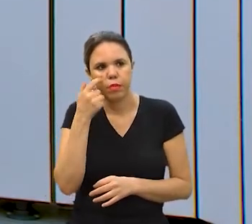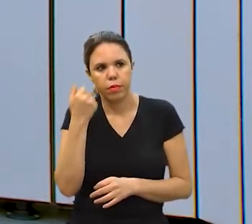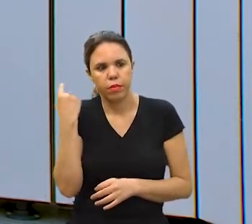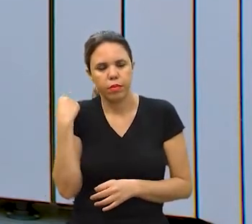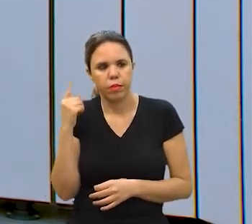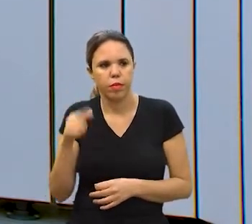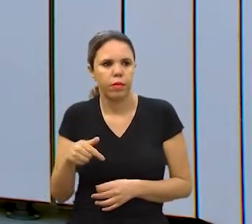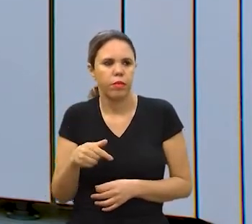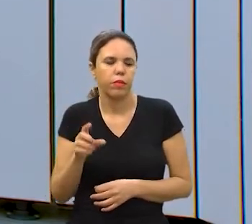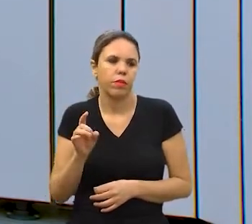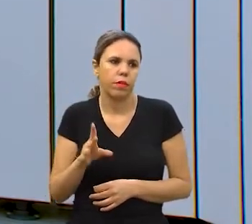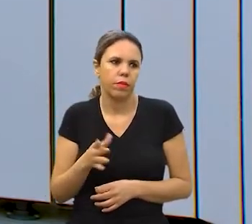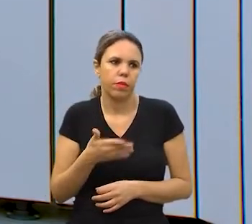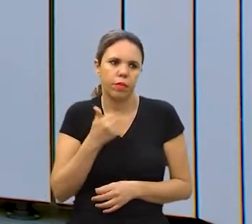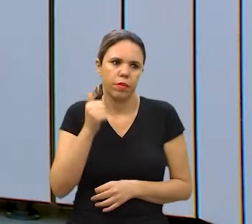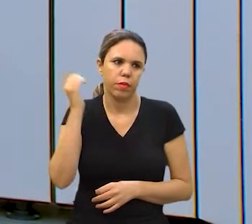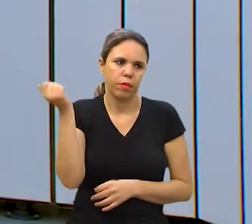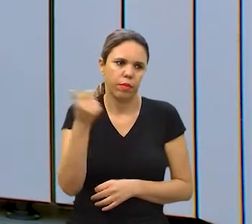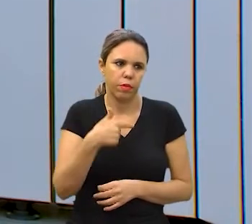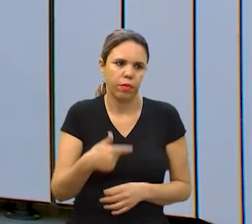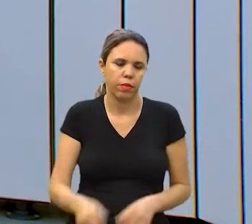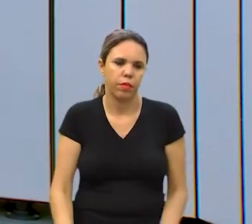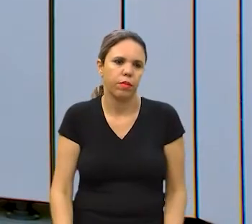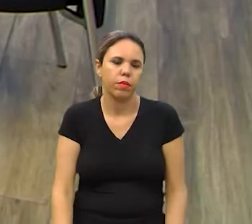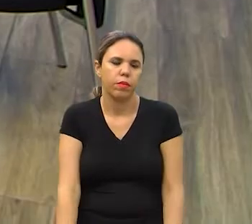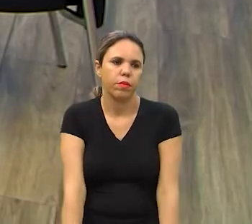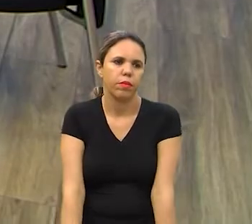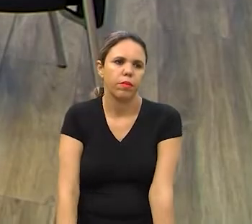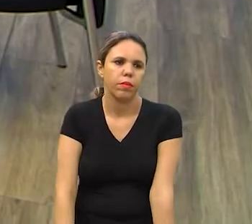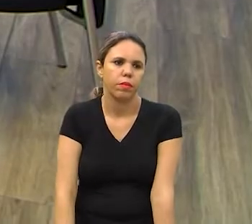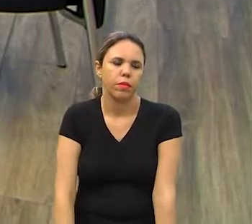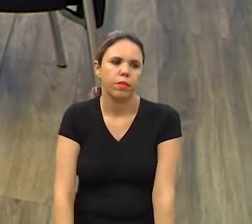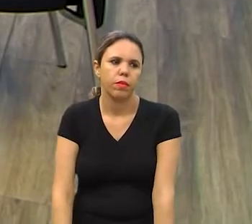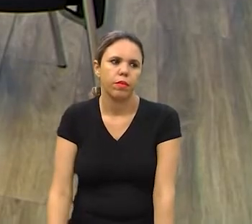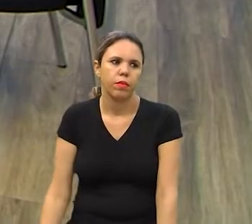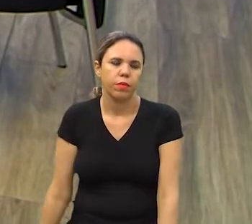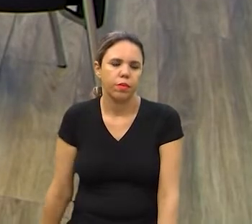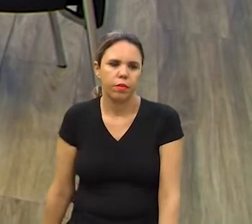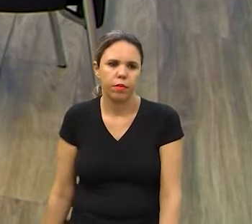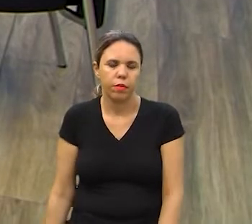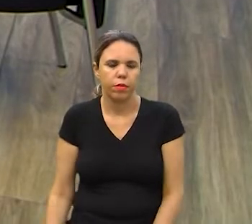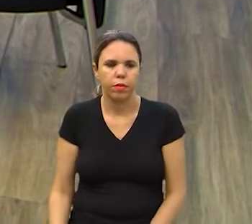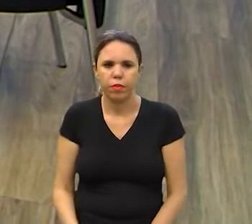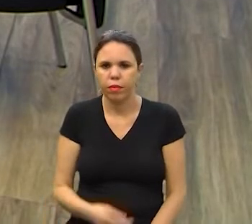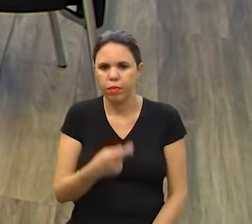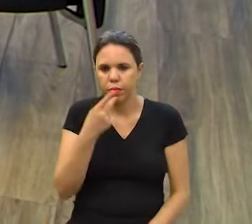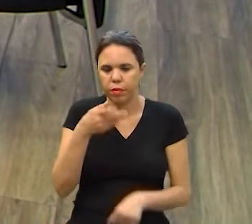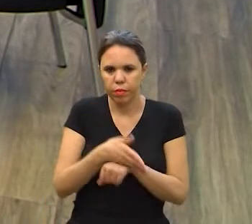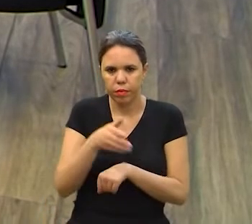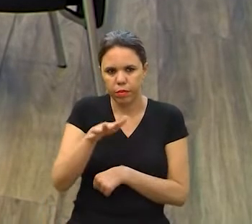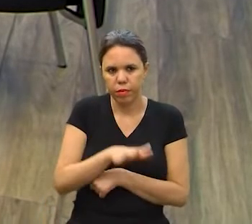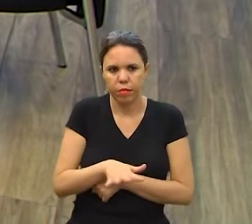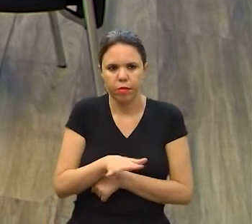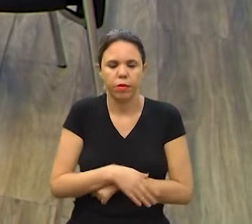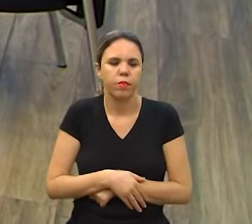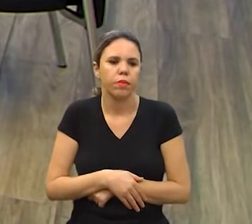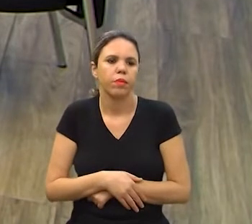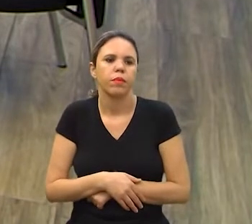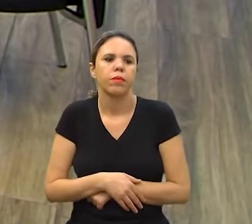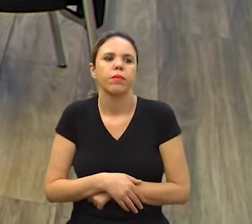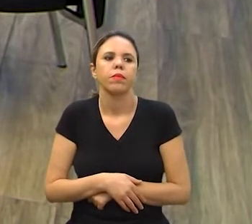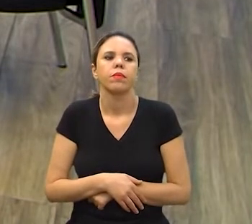ficar melhor do que estava. Não só melhorar, melhor do que estava. Sim. E, vereador, até porque a gente falou dessa